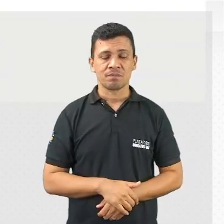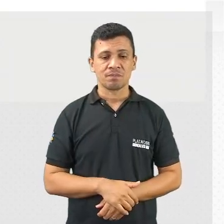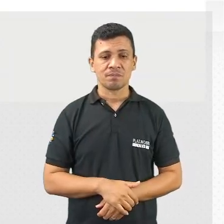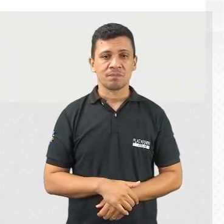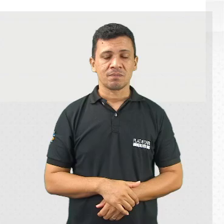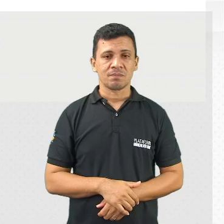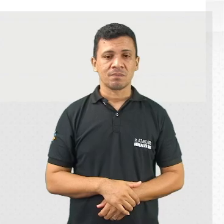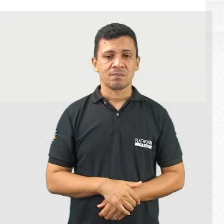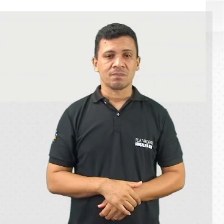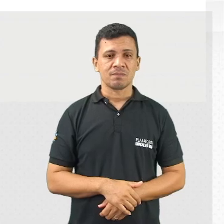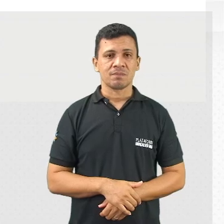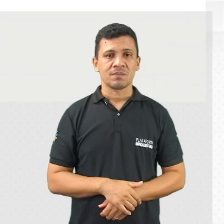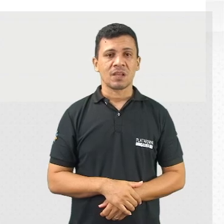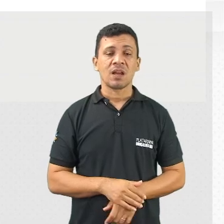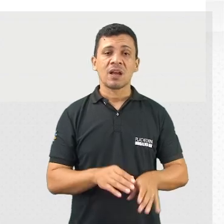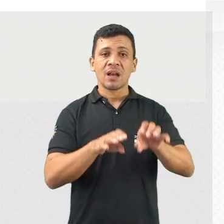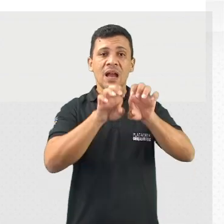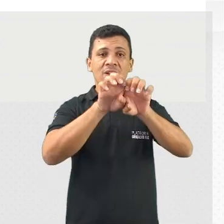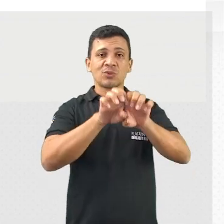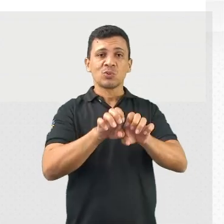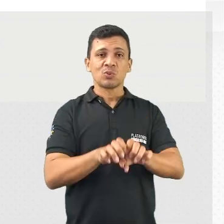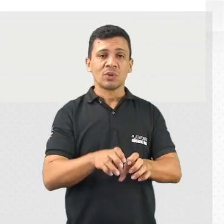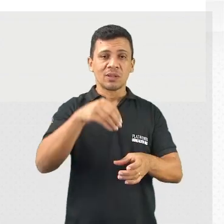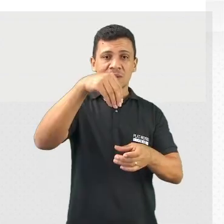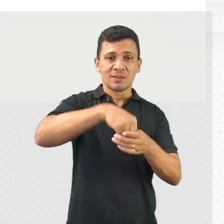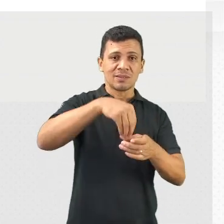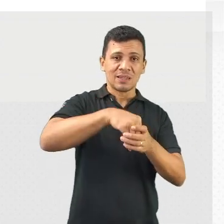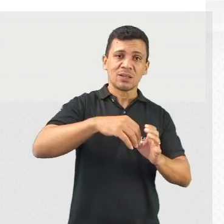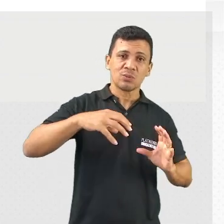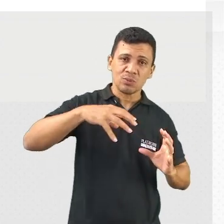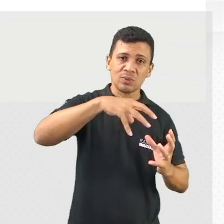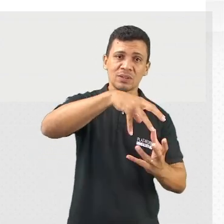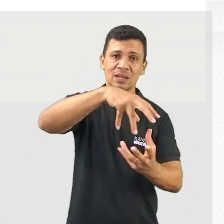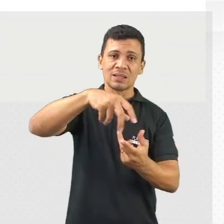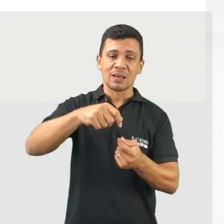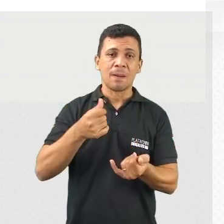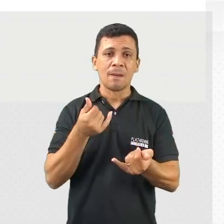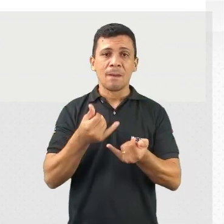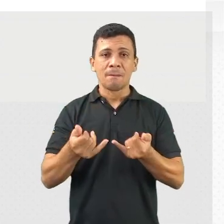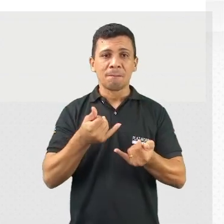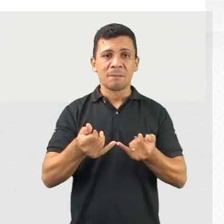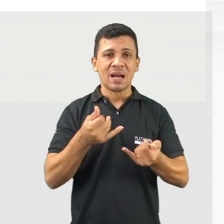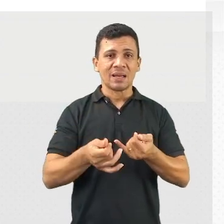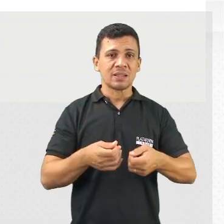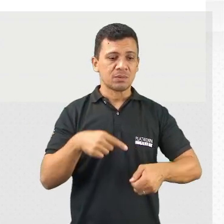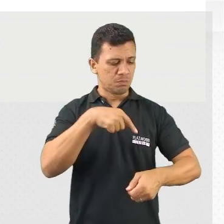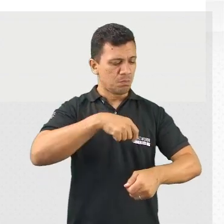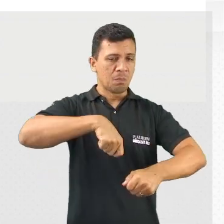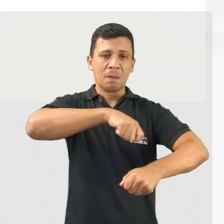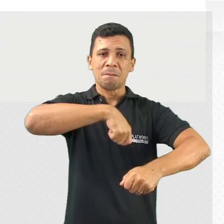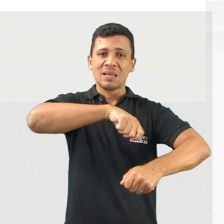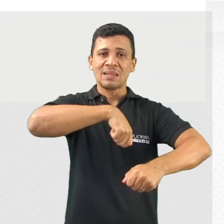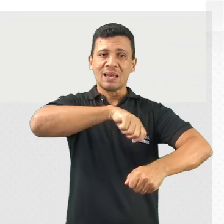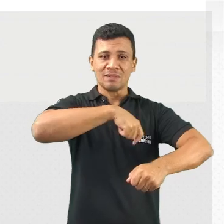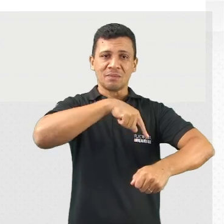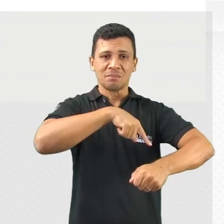paginazinha em branco. A estrutura interna da Terra, ela funciona como um exemplo de uma panela. Vou pegar aqui, ó.